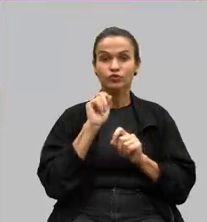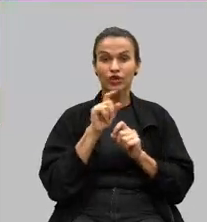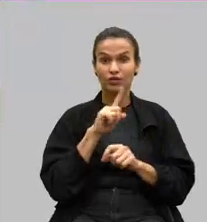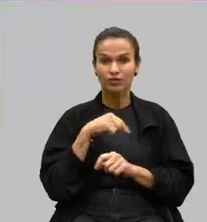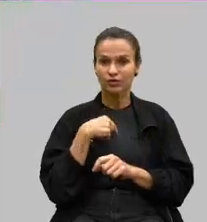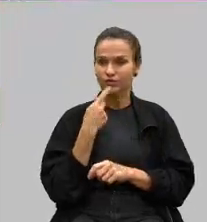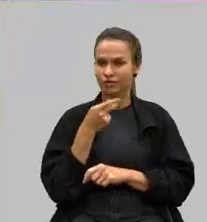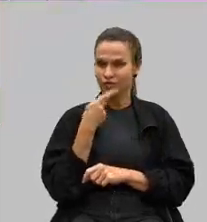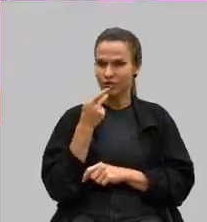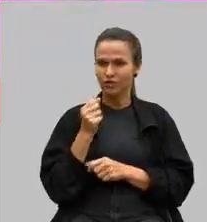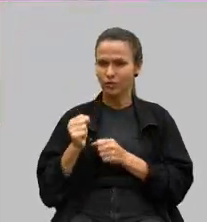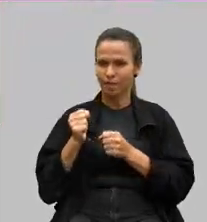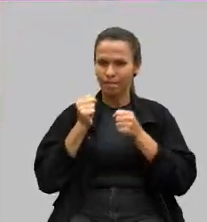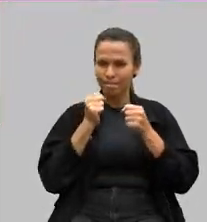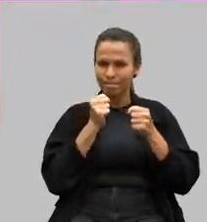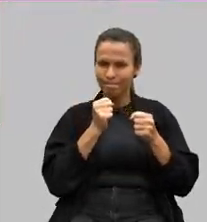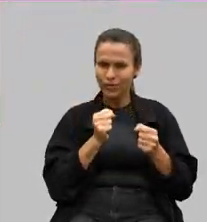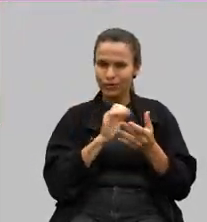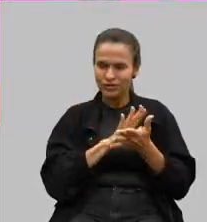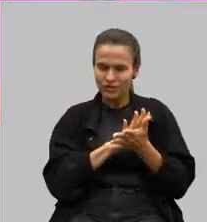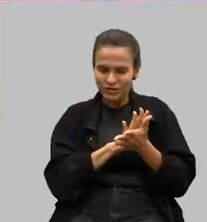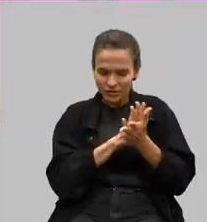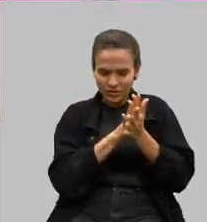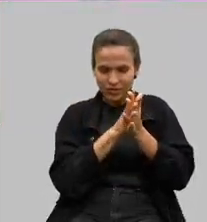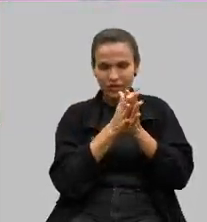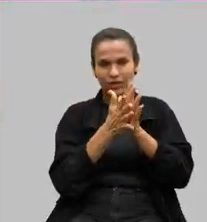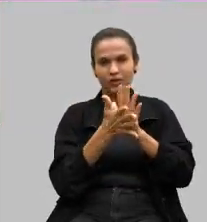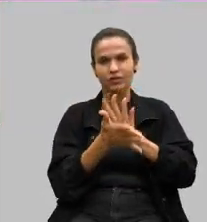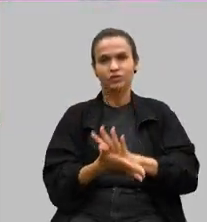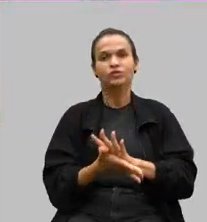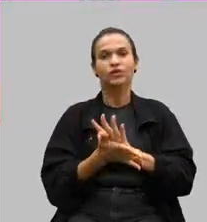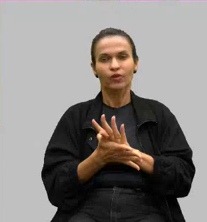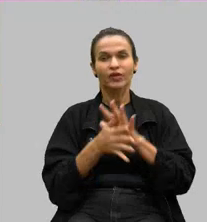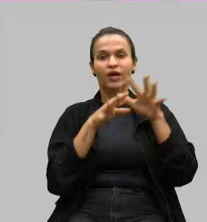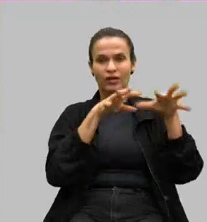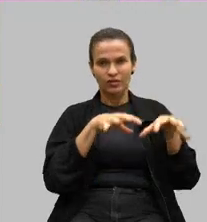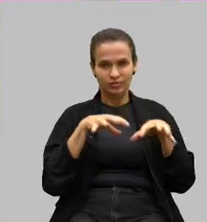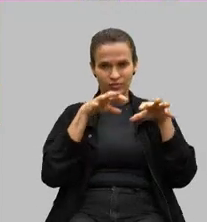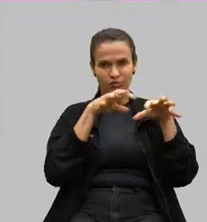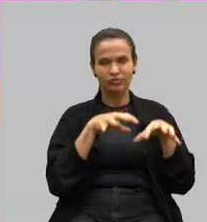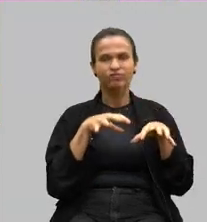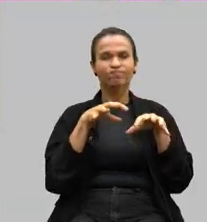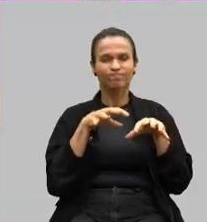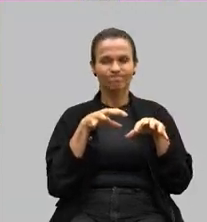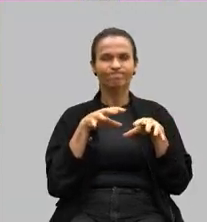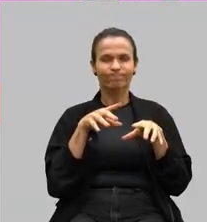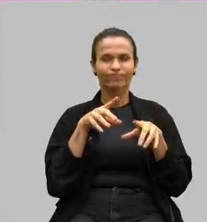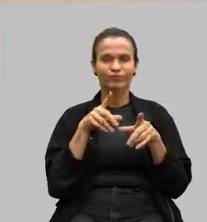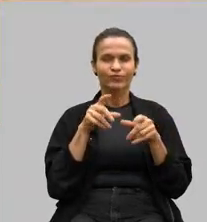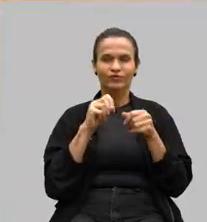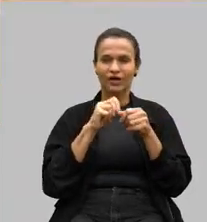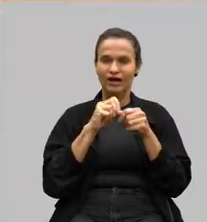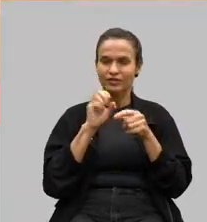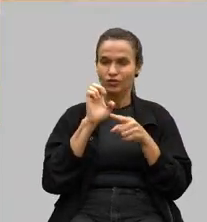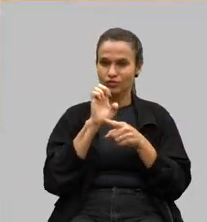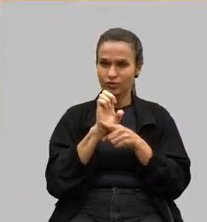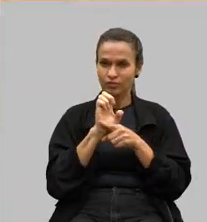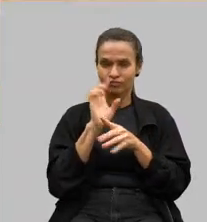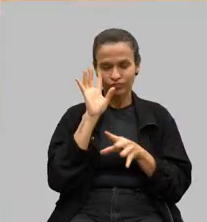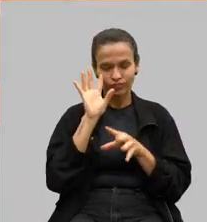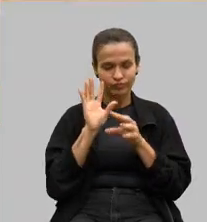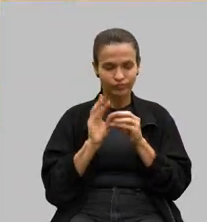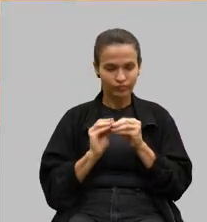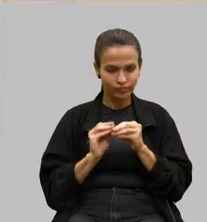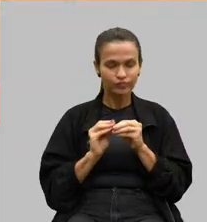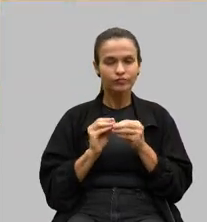falando e do potencial de destruição que as mineradoras provocam no nosso Estado então é isso presidente agradeço